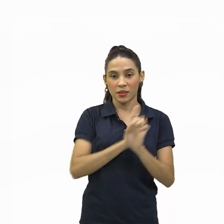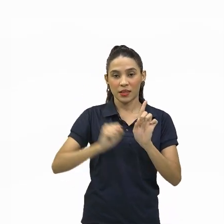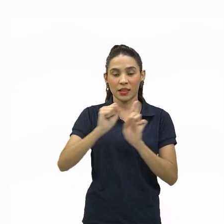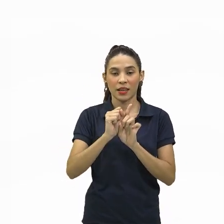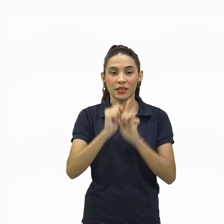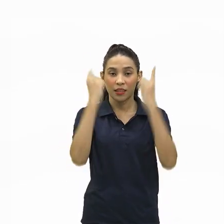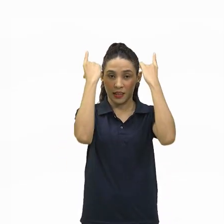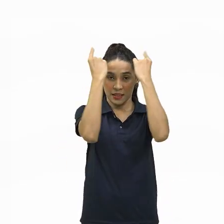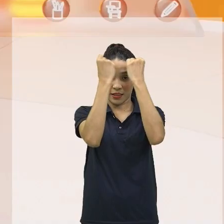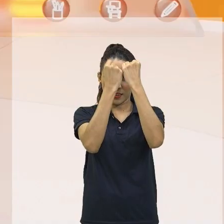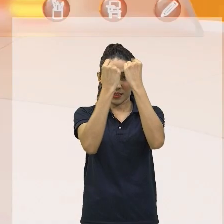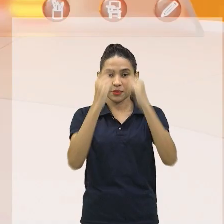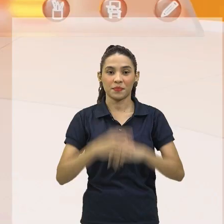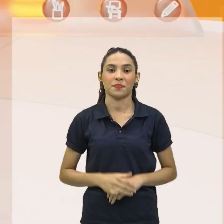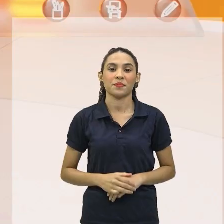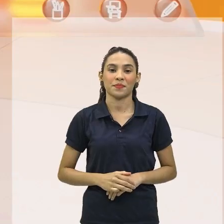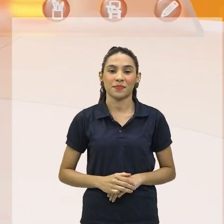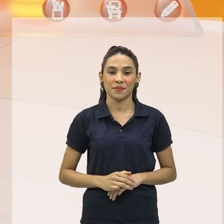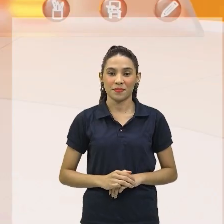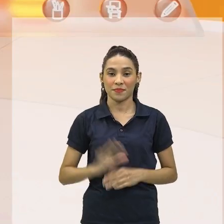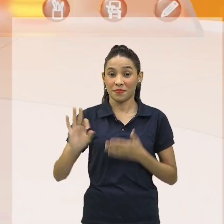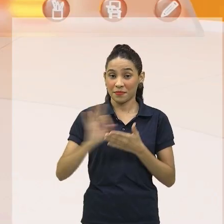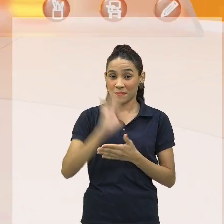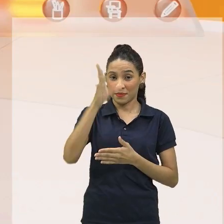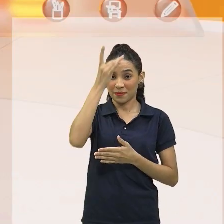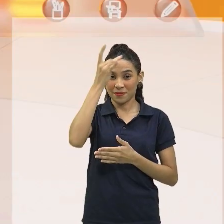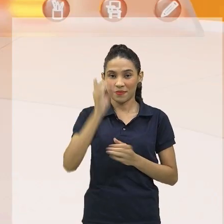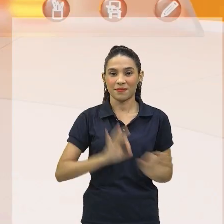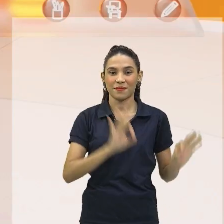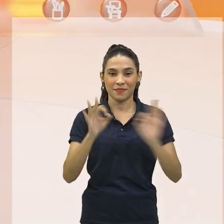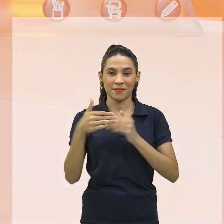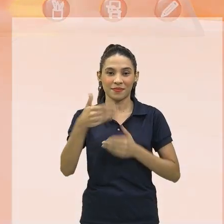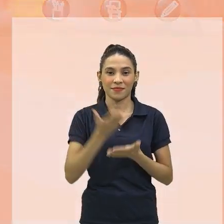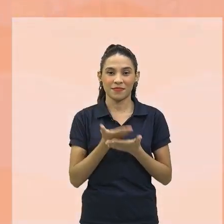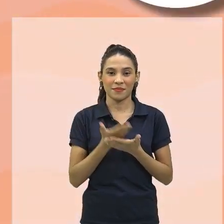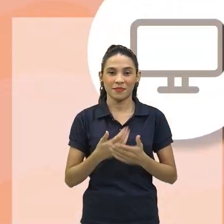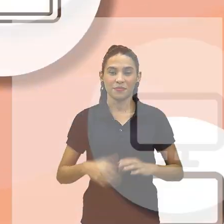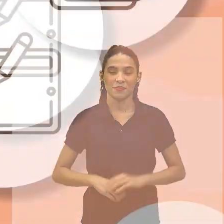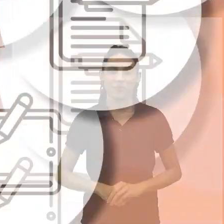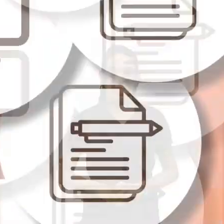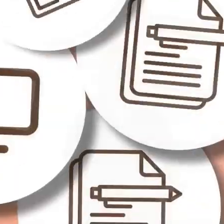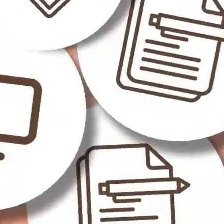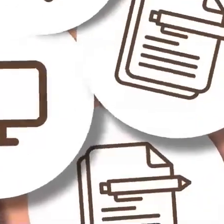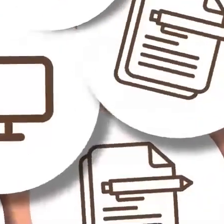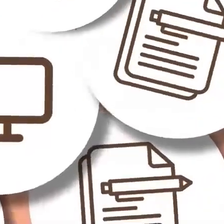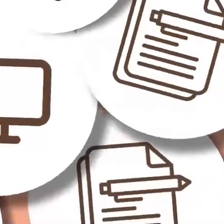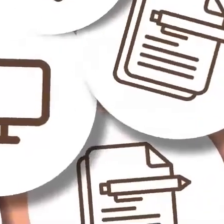sociedade, Grécia. Tome nota, tá bom? Vamos à aula.